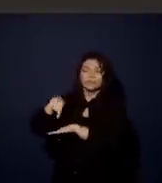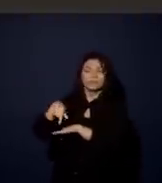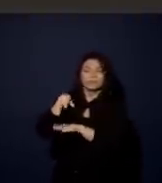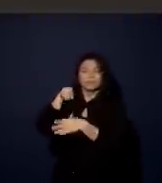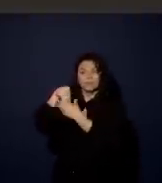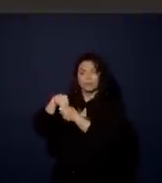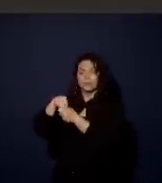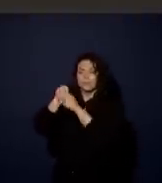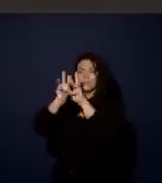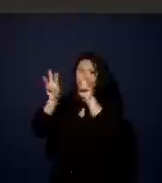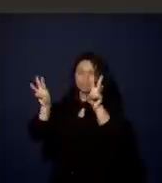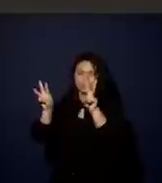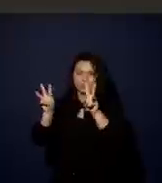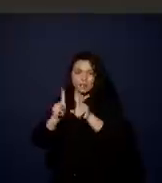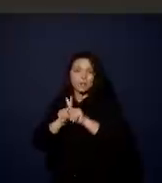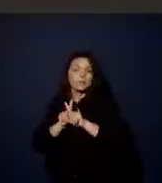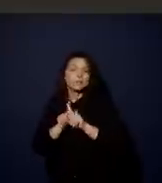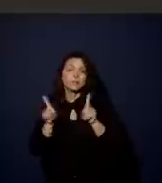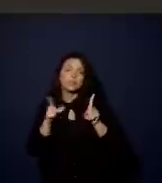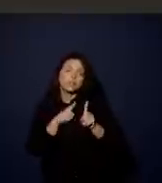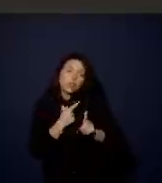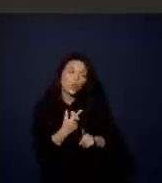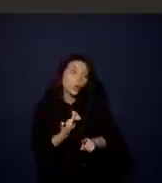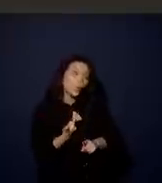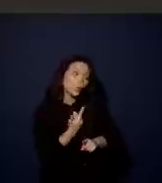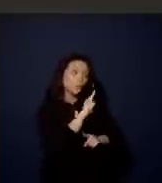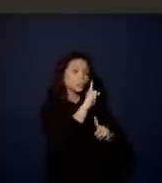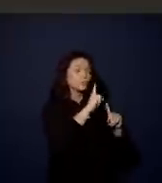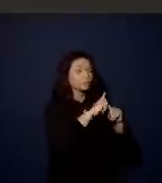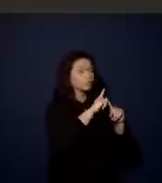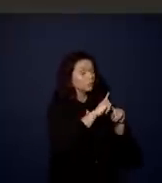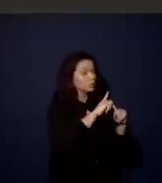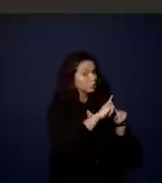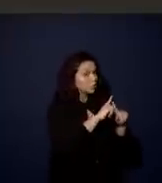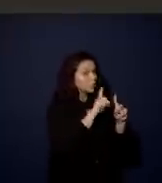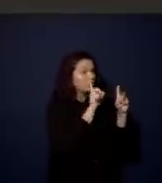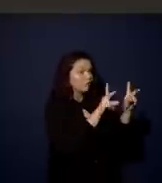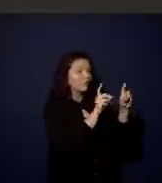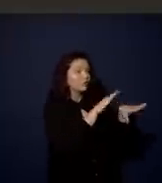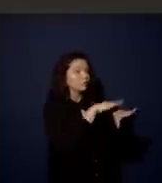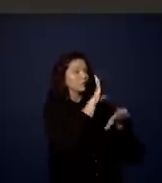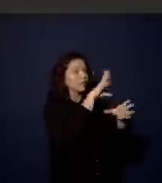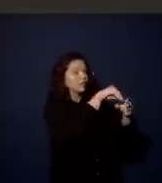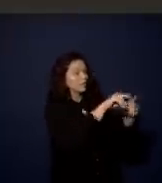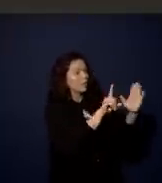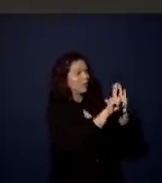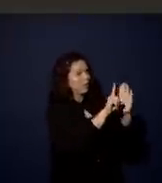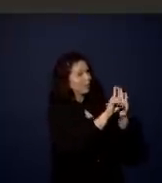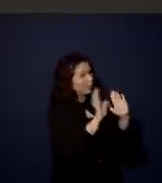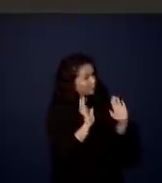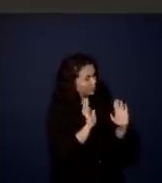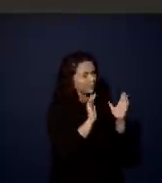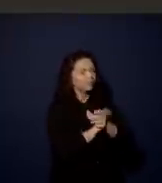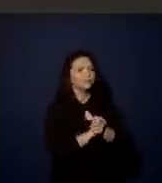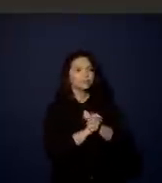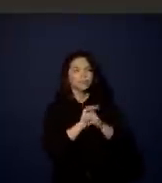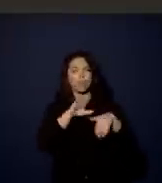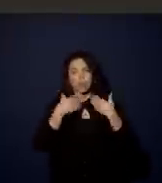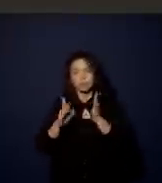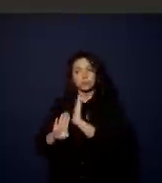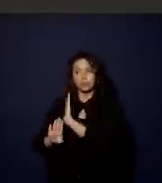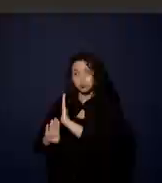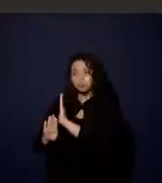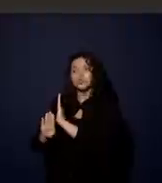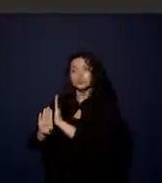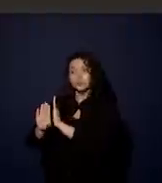representação do online quer dizer que o potencial de crescimento apesar dos